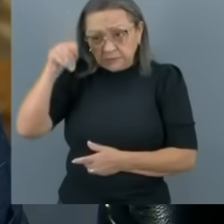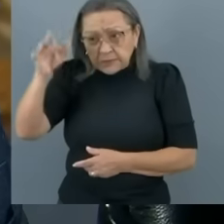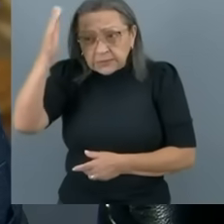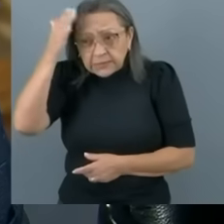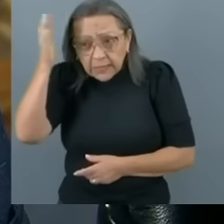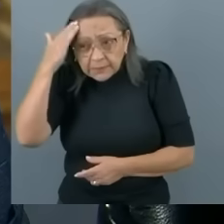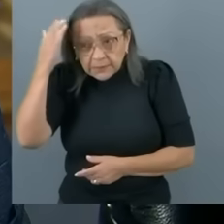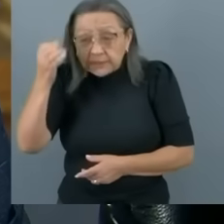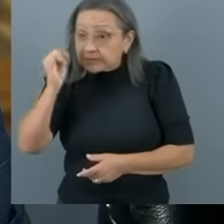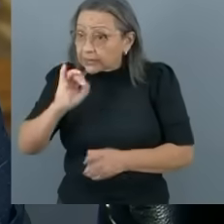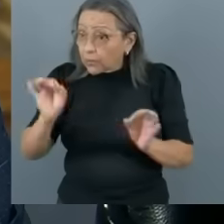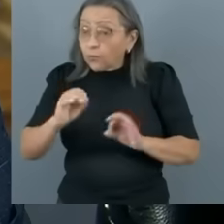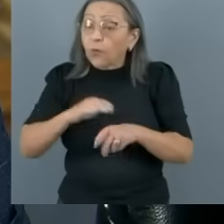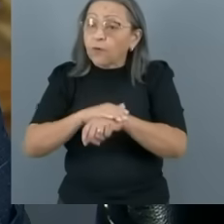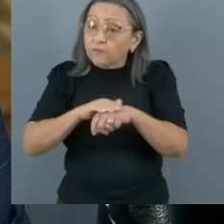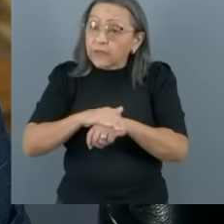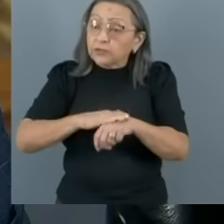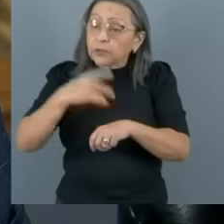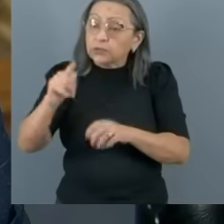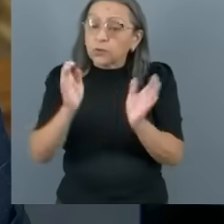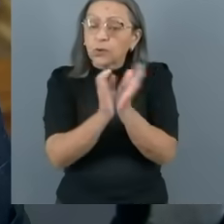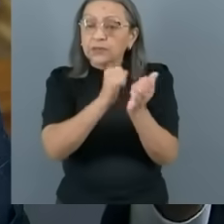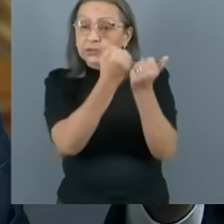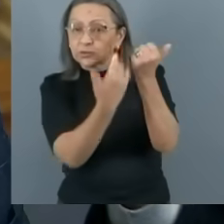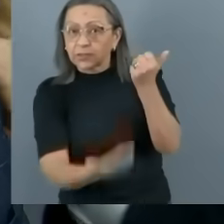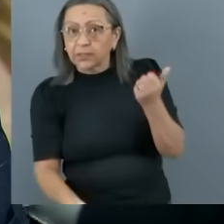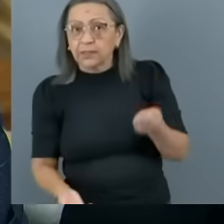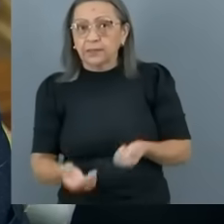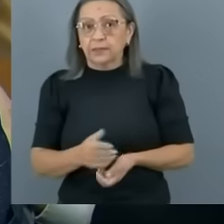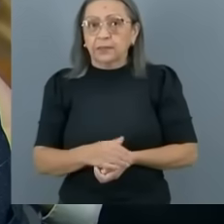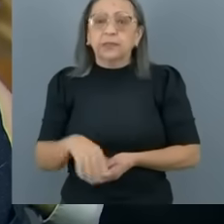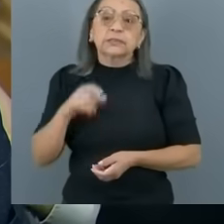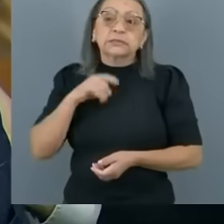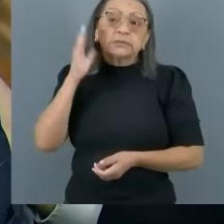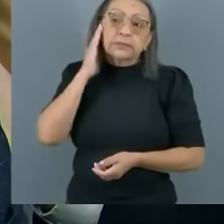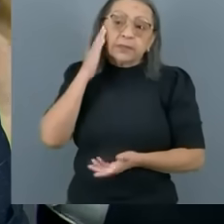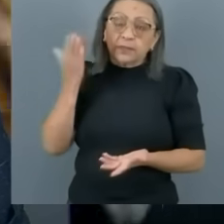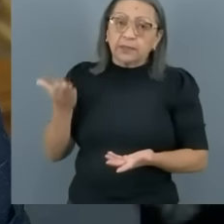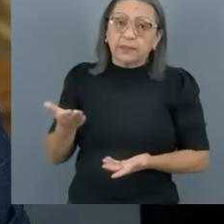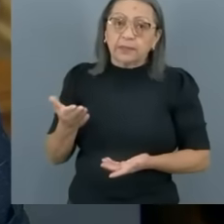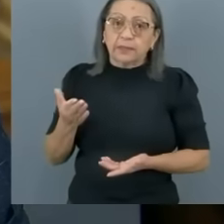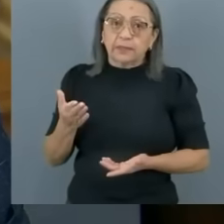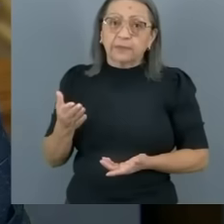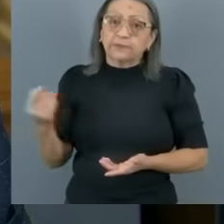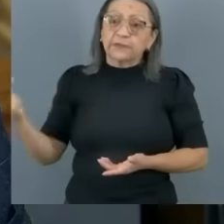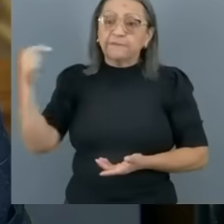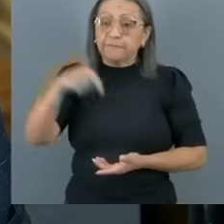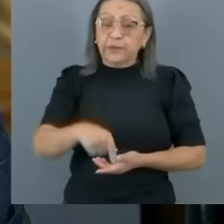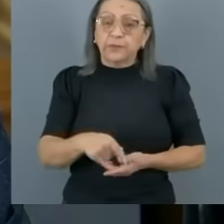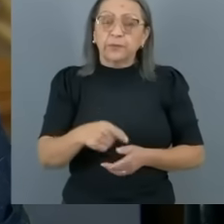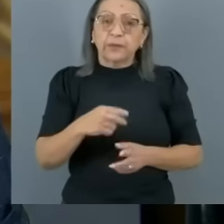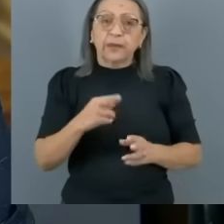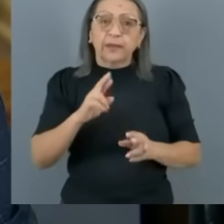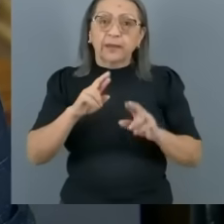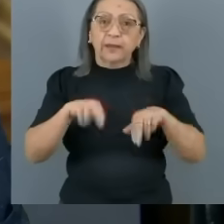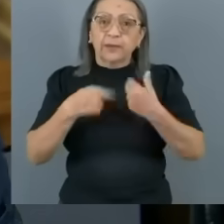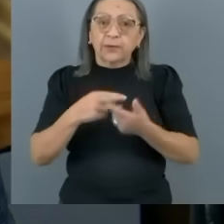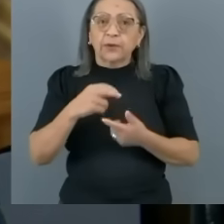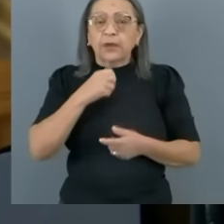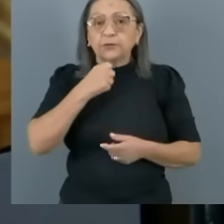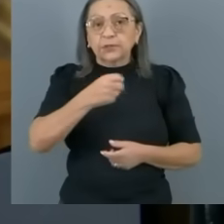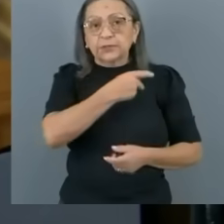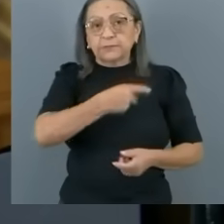sua assessoria, lá na Previdência. Vossa Excelência veio para a audiência pública. Então, em 2020, mais 5 foram rescindidos.